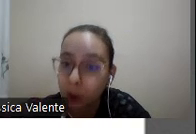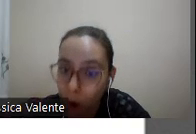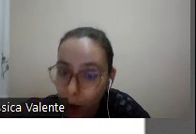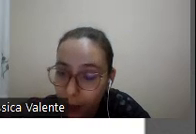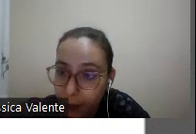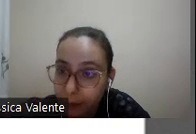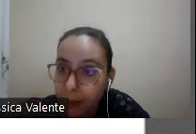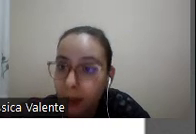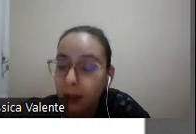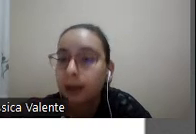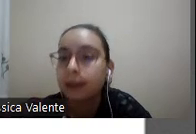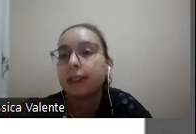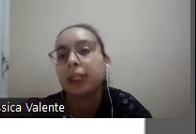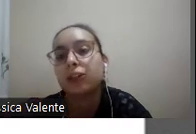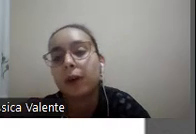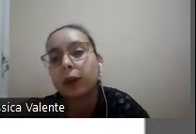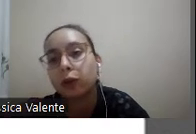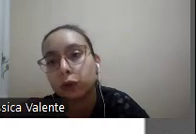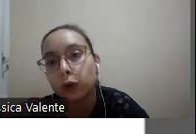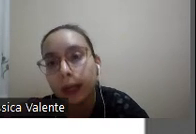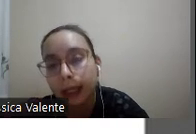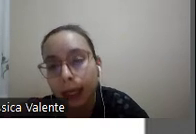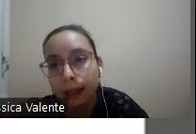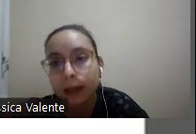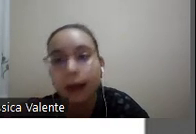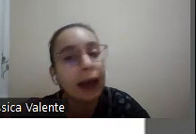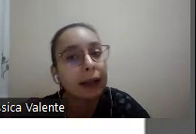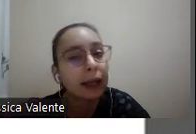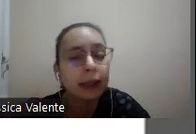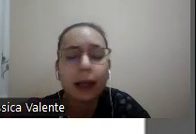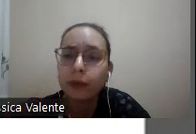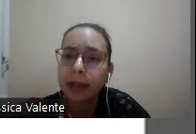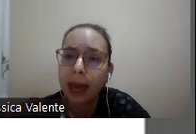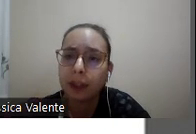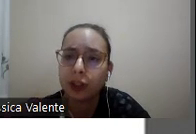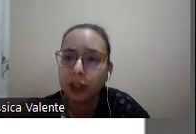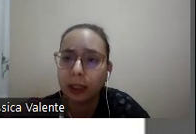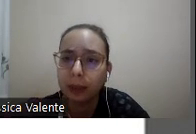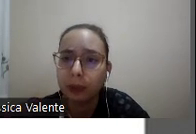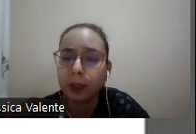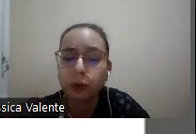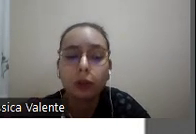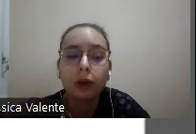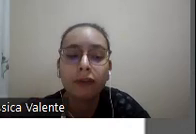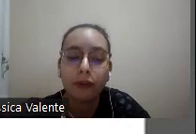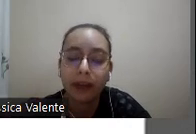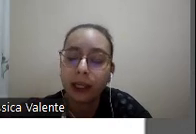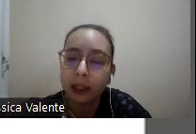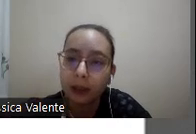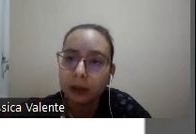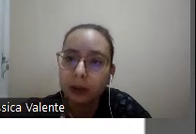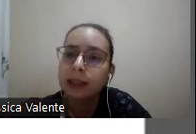própria escola, se você tiver um aluno surdo aqui, tem que ter um intérprete de Libras, para tudo que eu